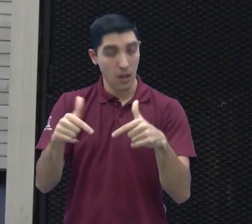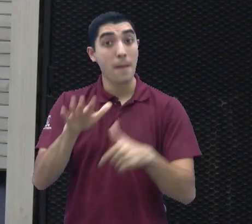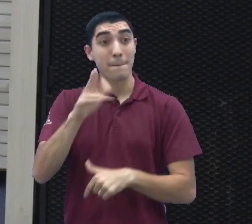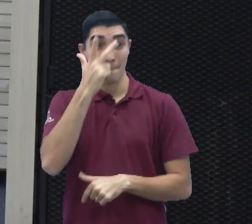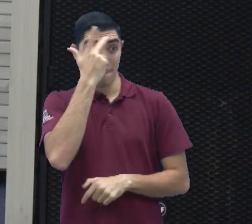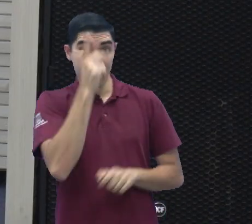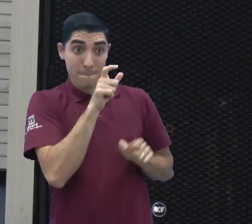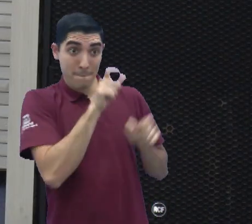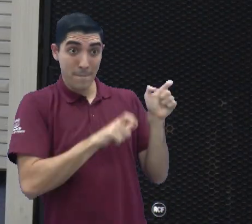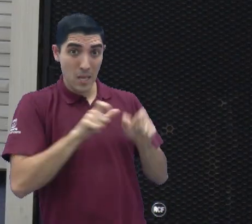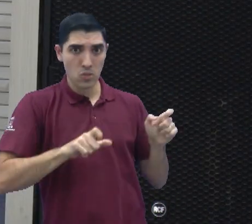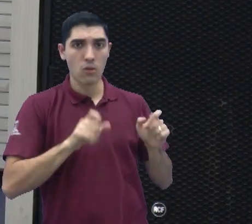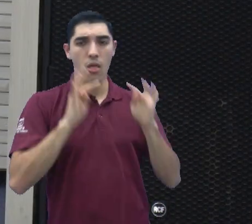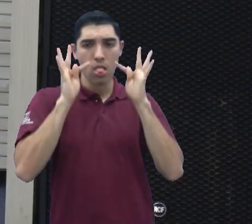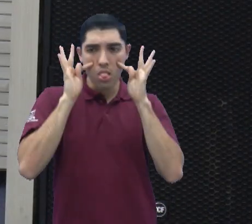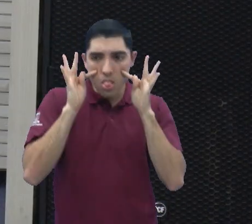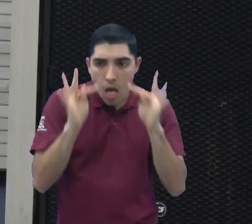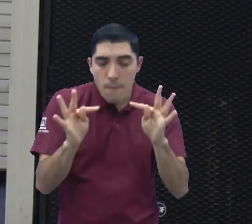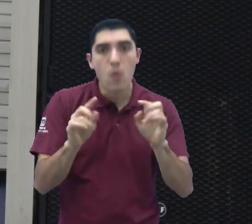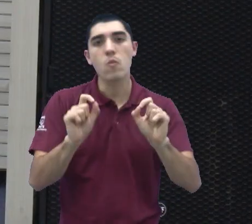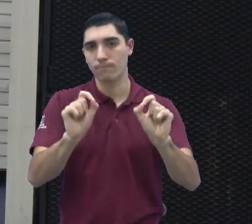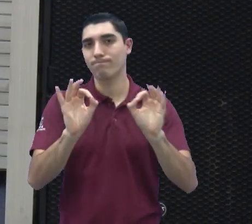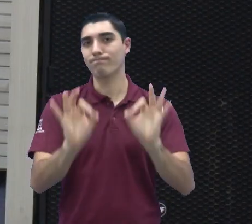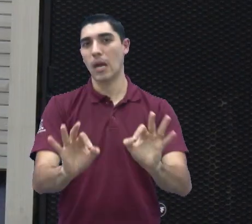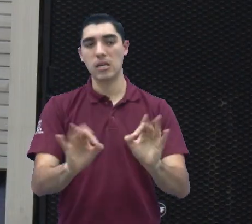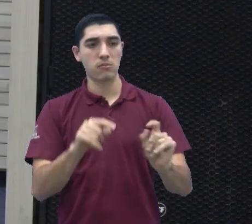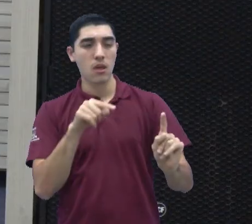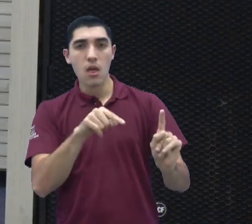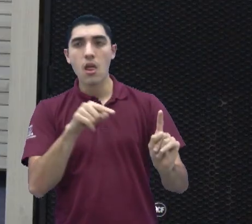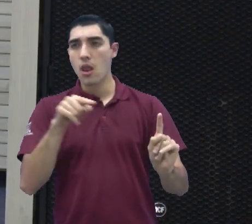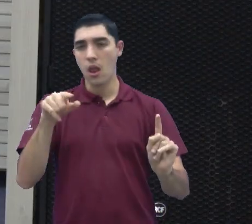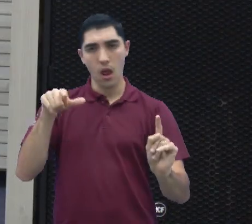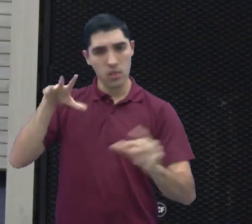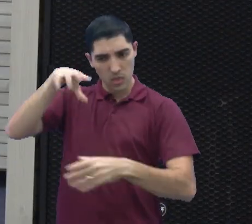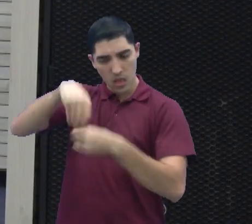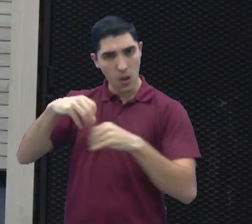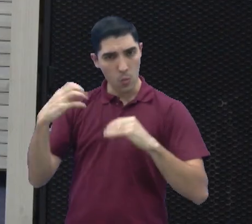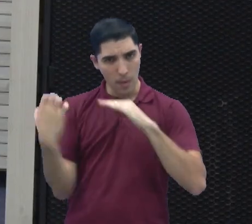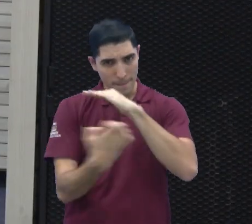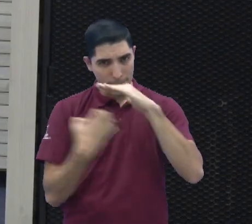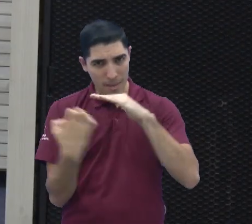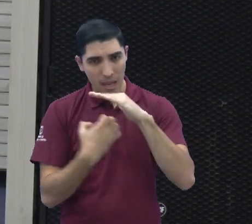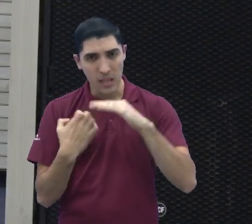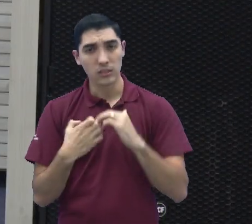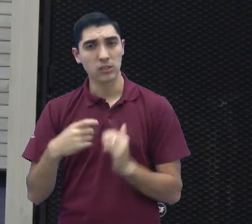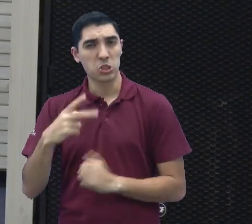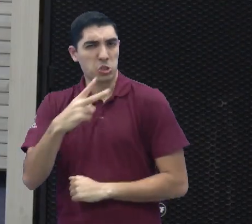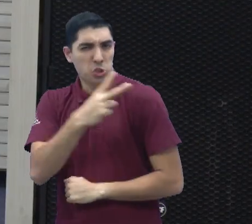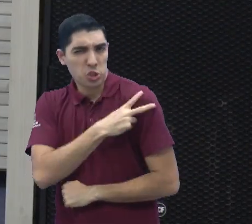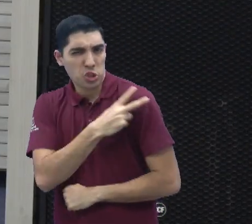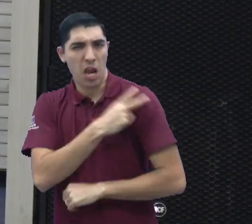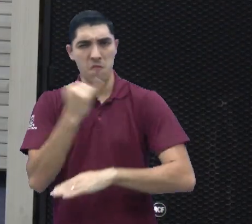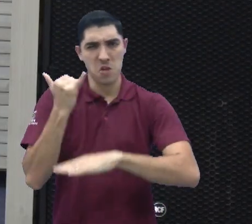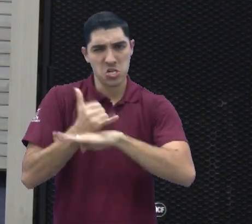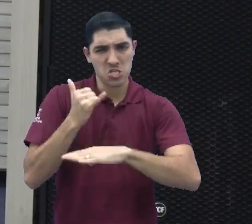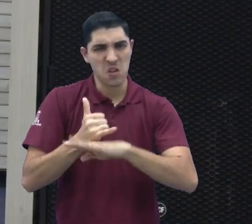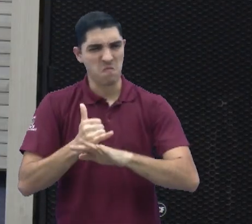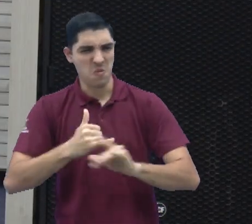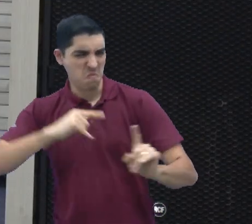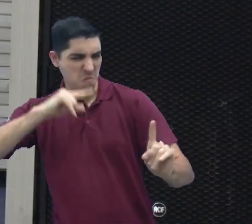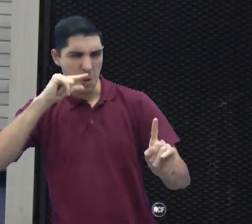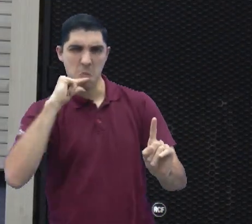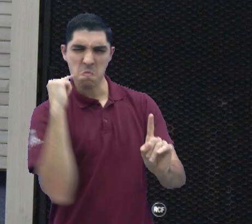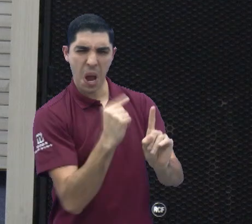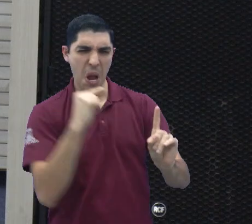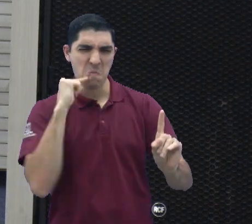registrando o assédio moral. Um dia depois dessa audiência, o seu chefe, sabendo até